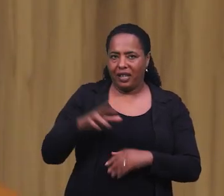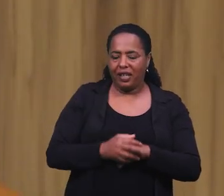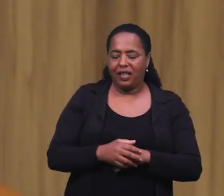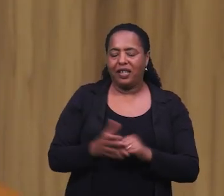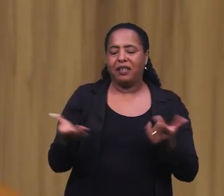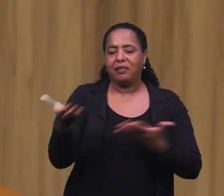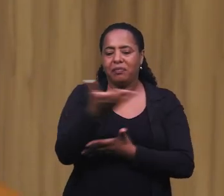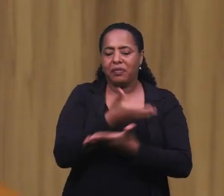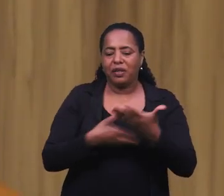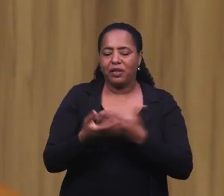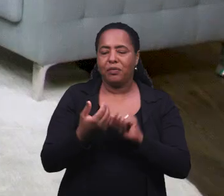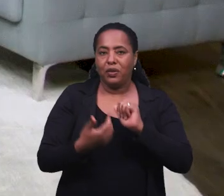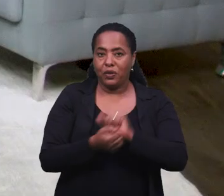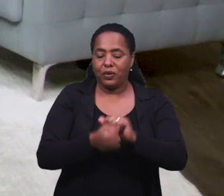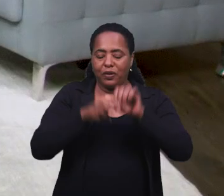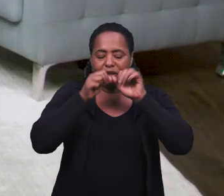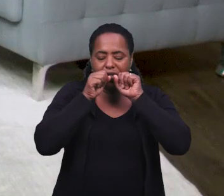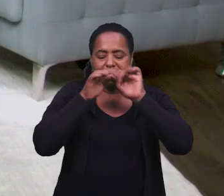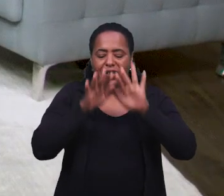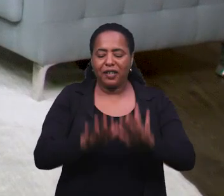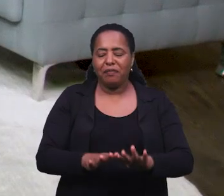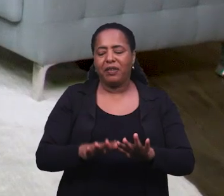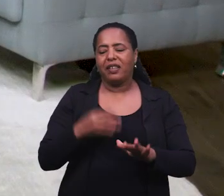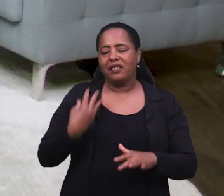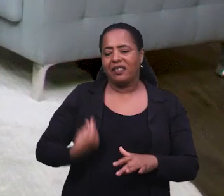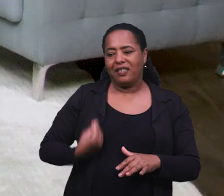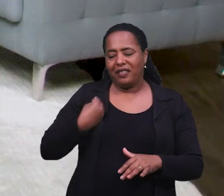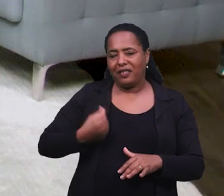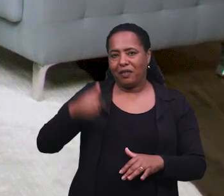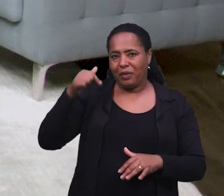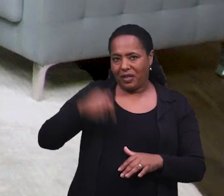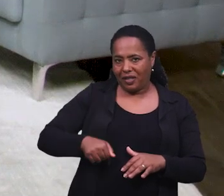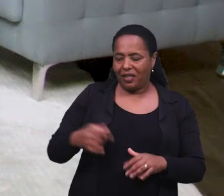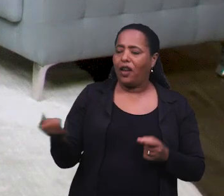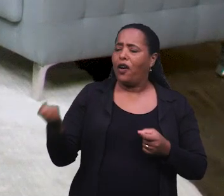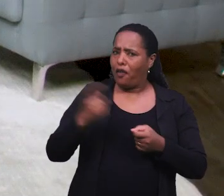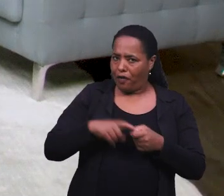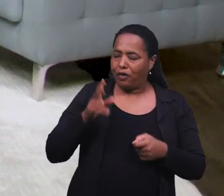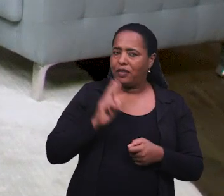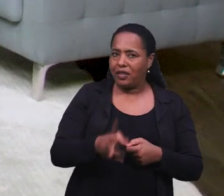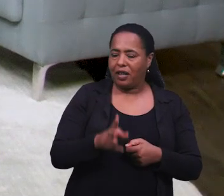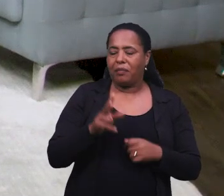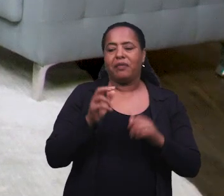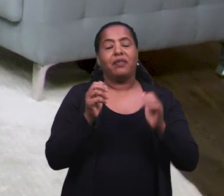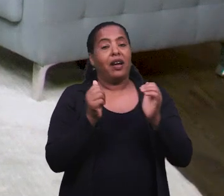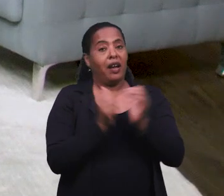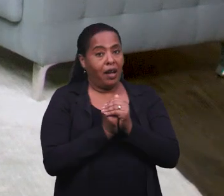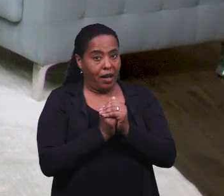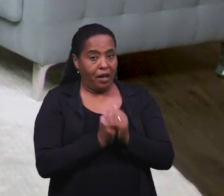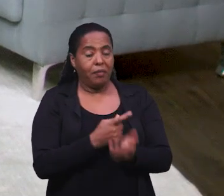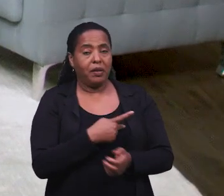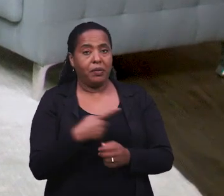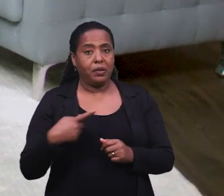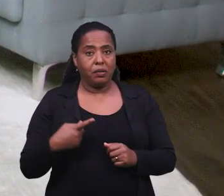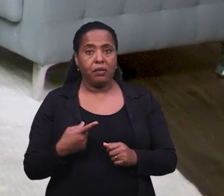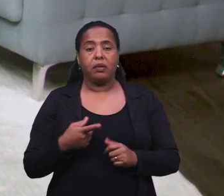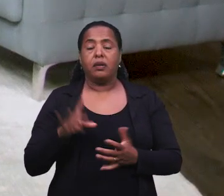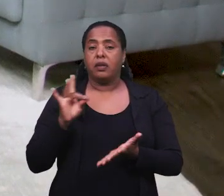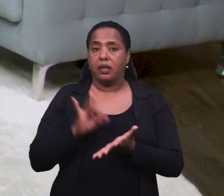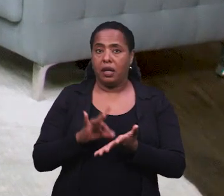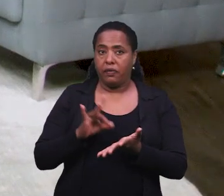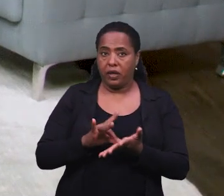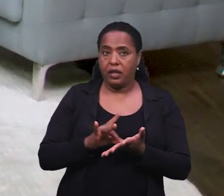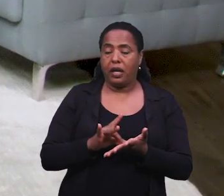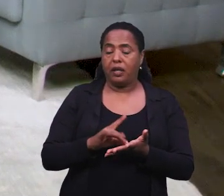nosso conhecimento sobre o tema. Amém. Glória a Jesus. Queremos agradecer aqui também pastor Gedair Ferreira, participou conosco aqui